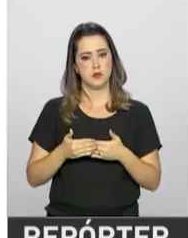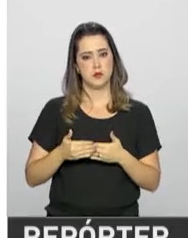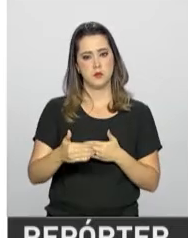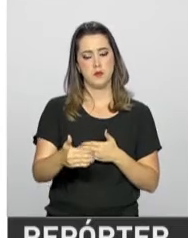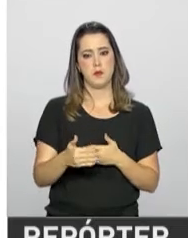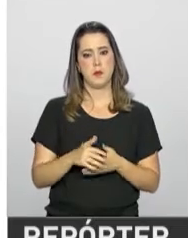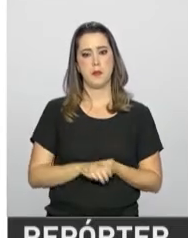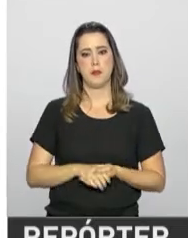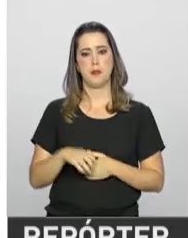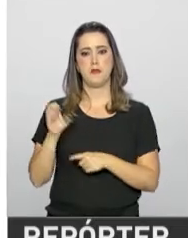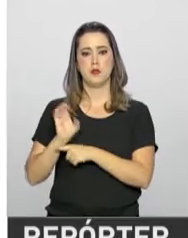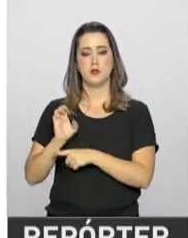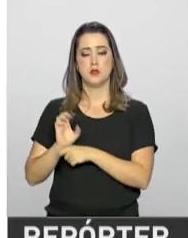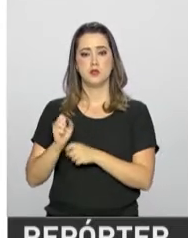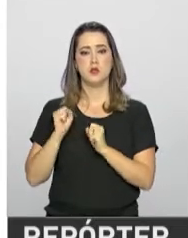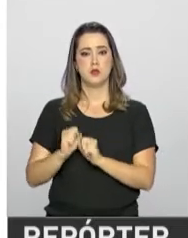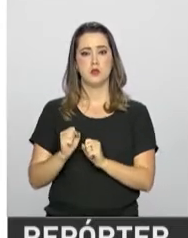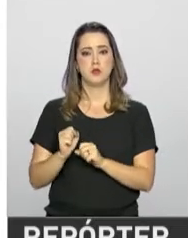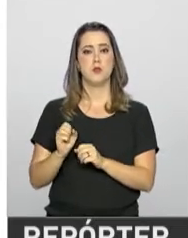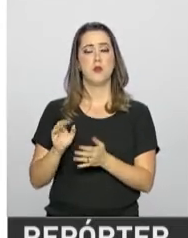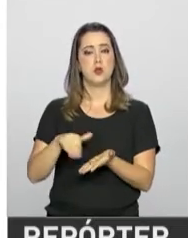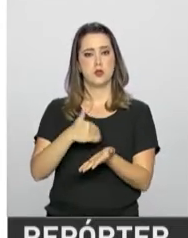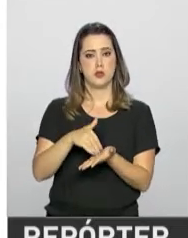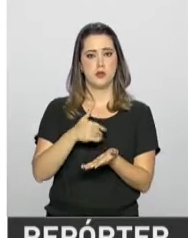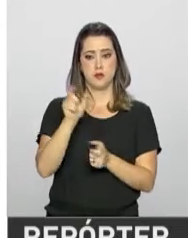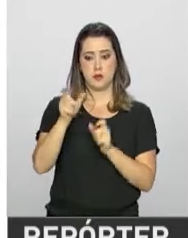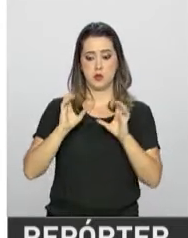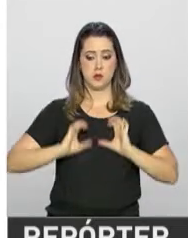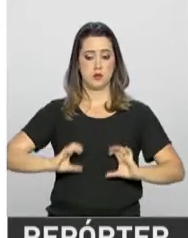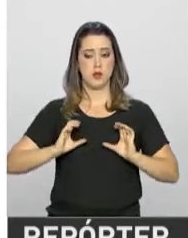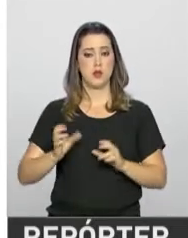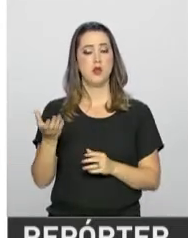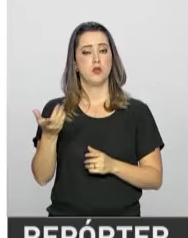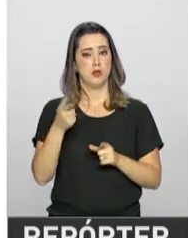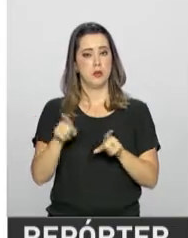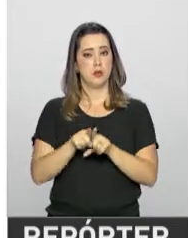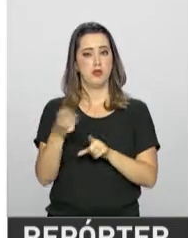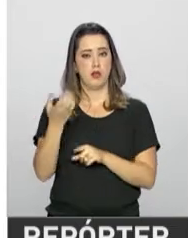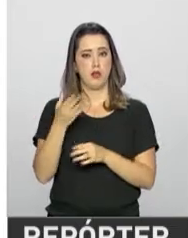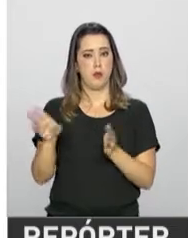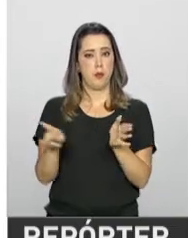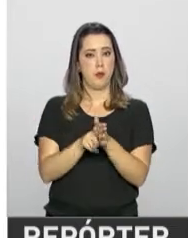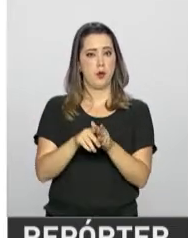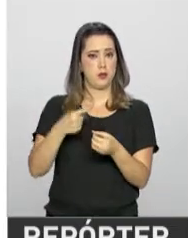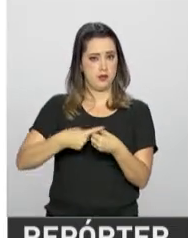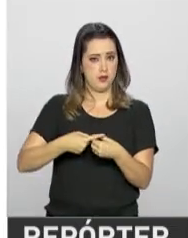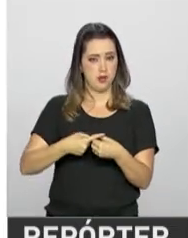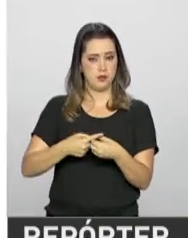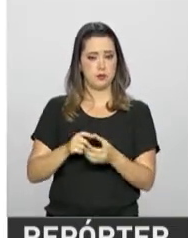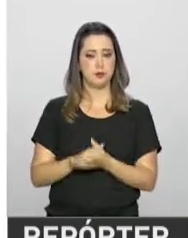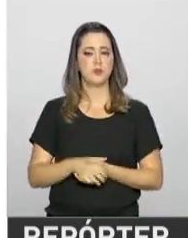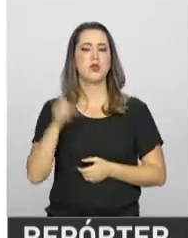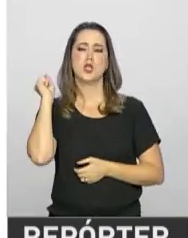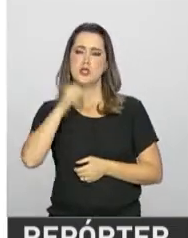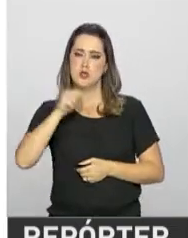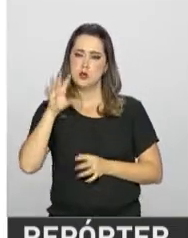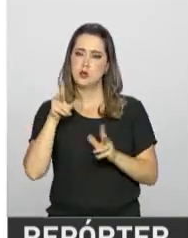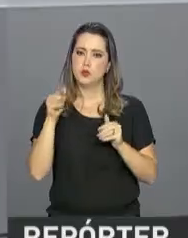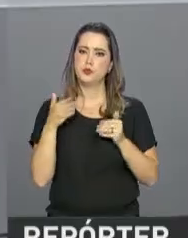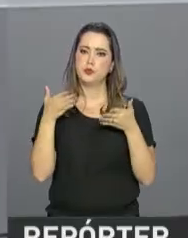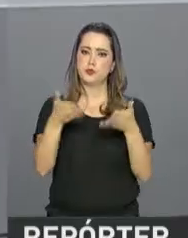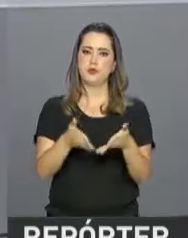estados podem se escrever e o cidadão pode comprar também inscrição do seu município exatamente para que todos tenham oportunidade de